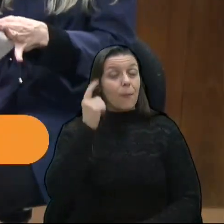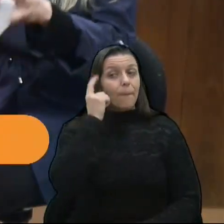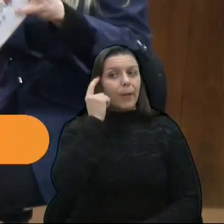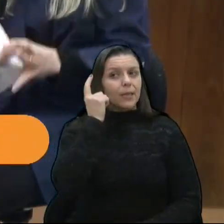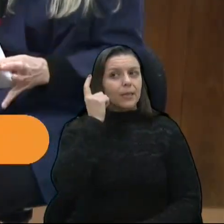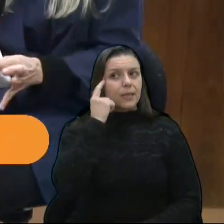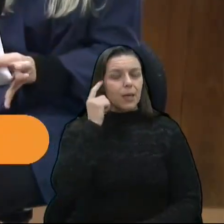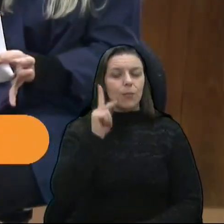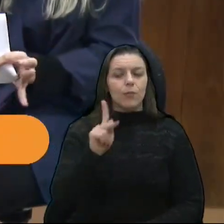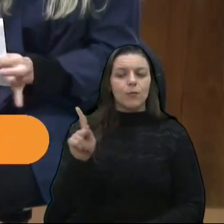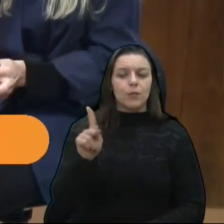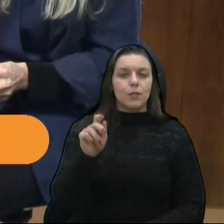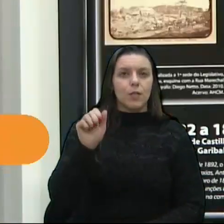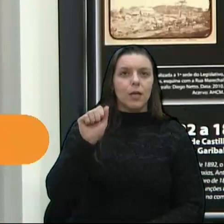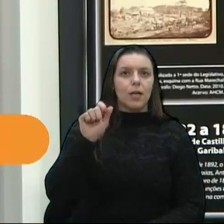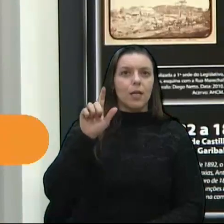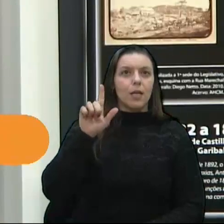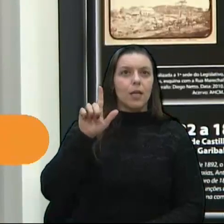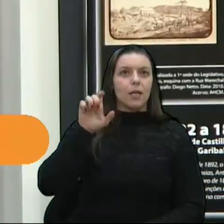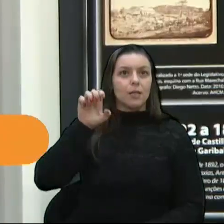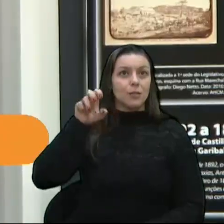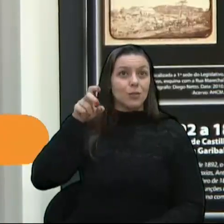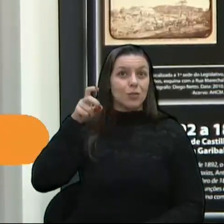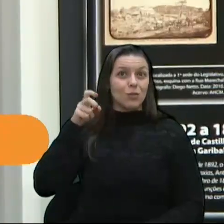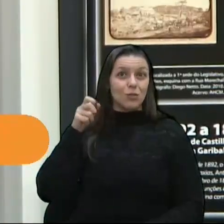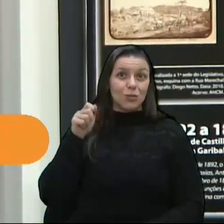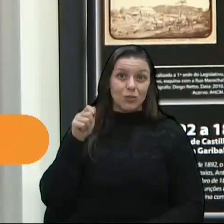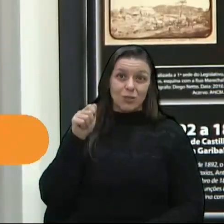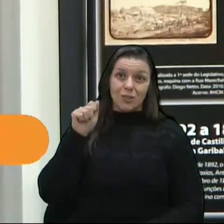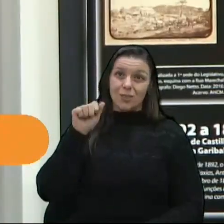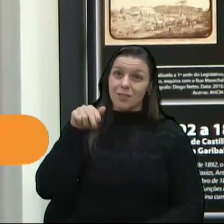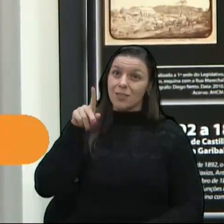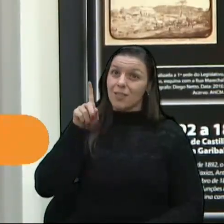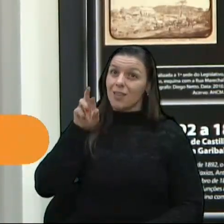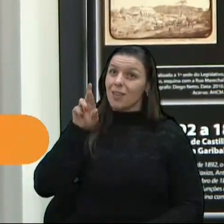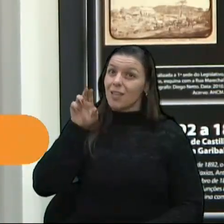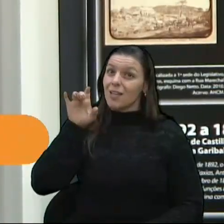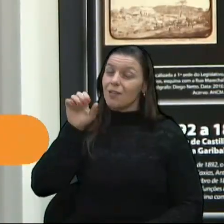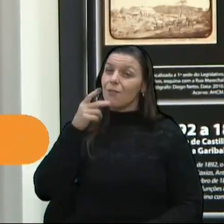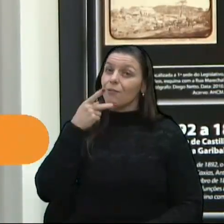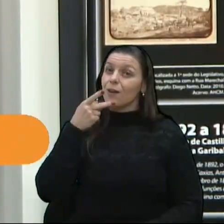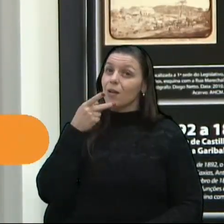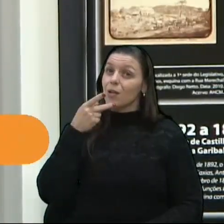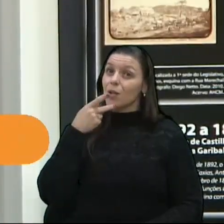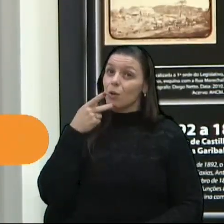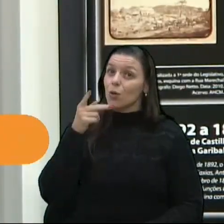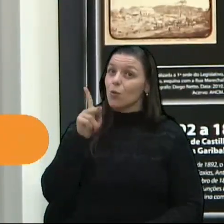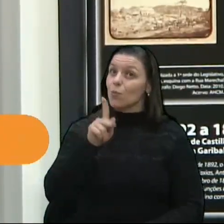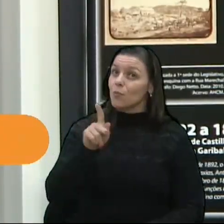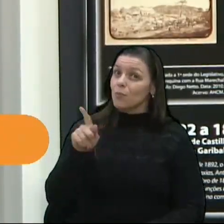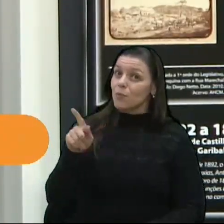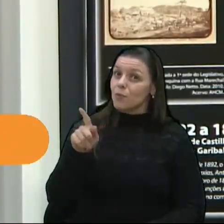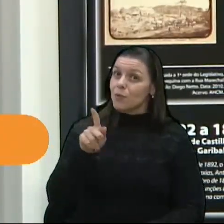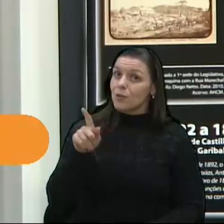que é professor, que eu quero ouvi-lo, que ele falou tão lindo ali também da amorosidade em relação à docência.